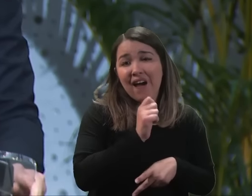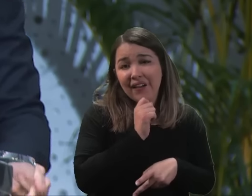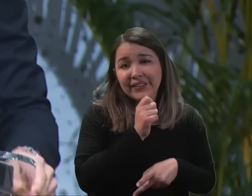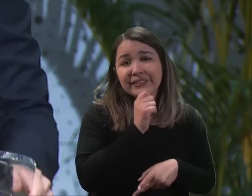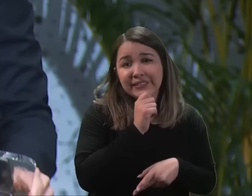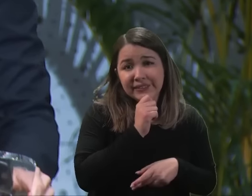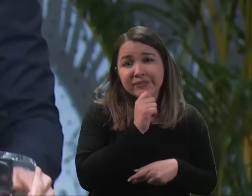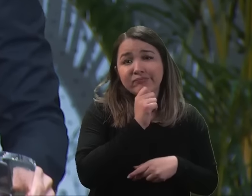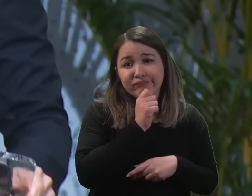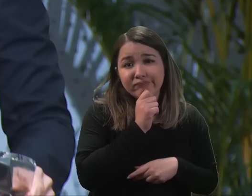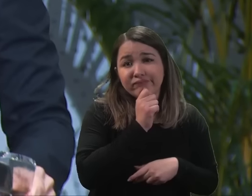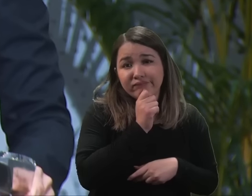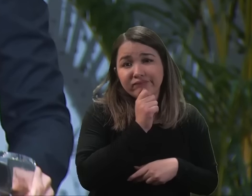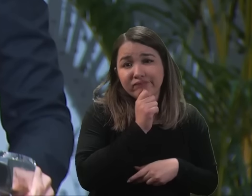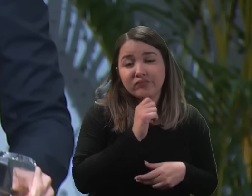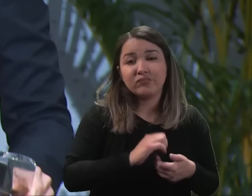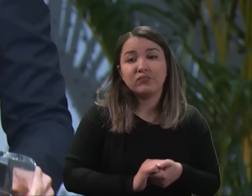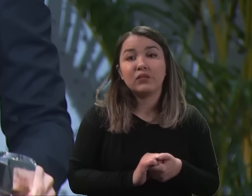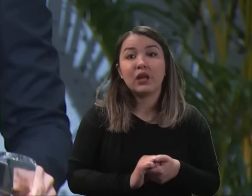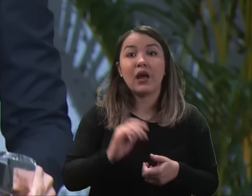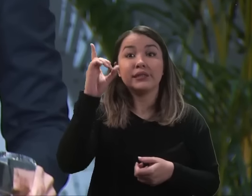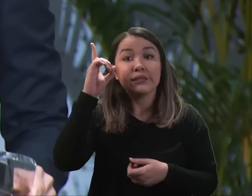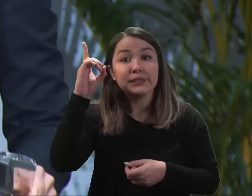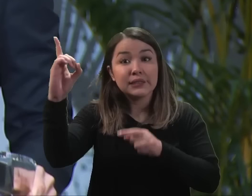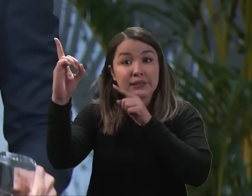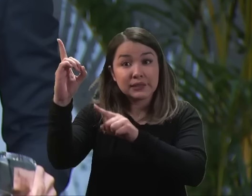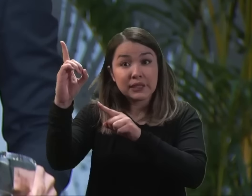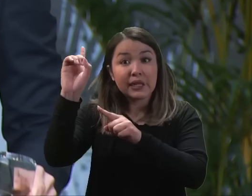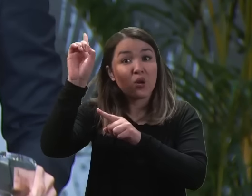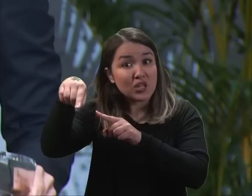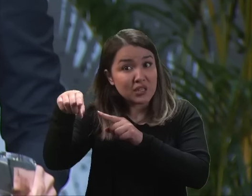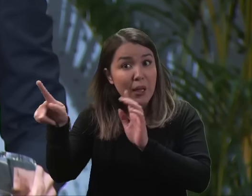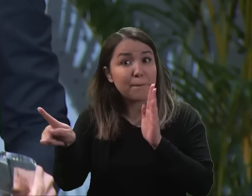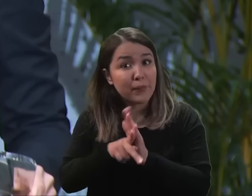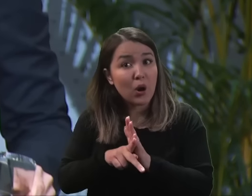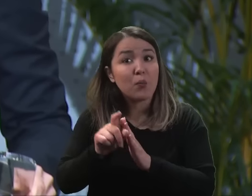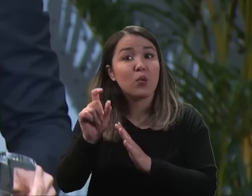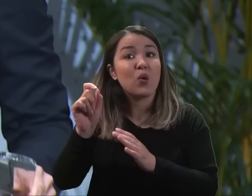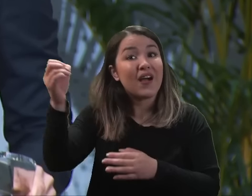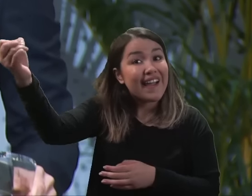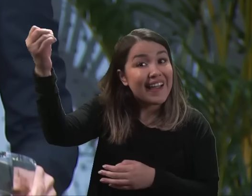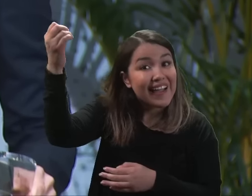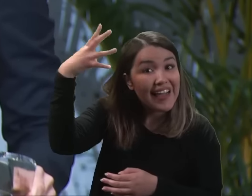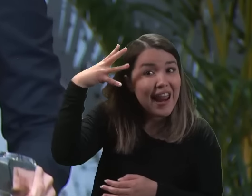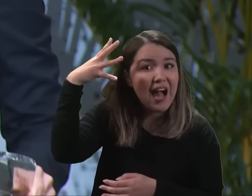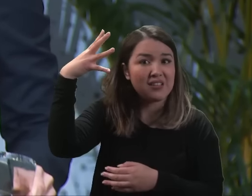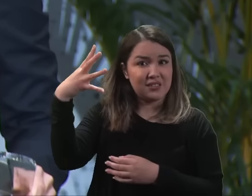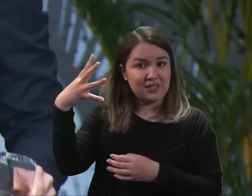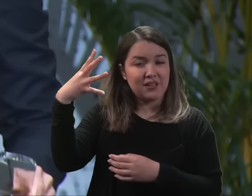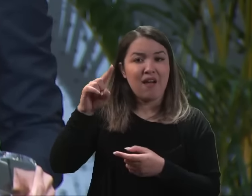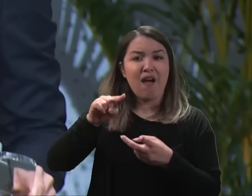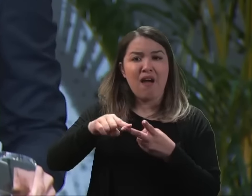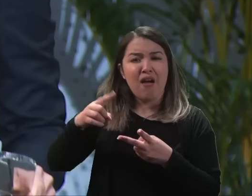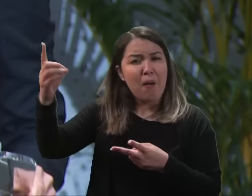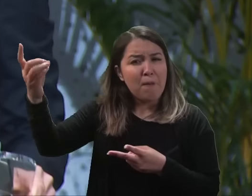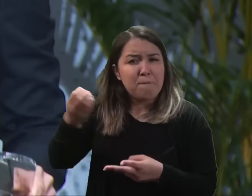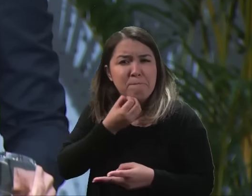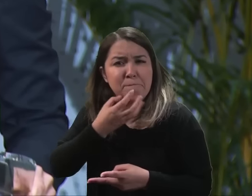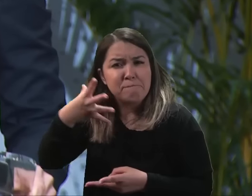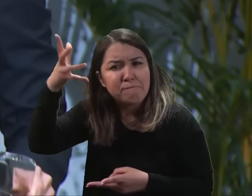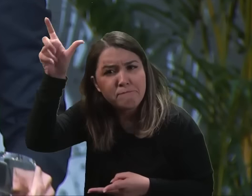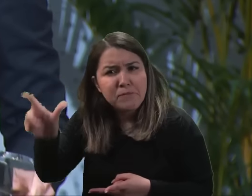não havia se enchido Deus é um Deus de graça um Deus longânimo um